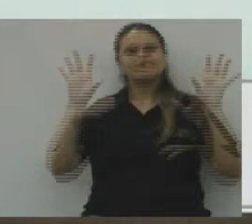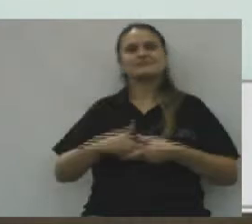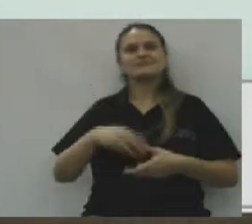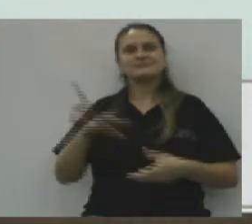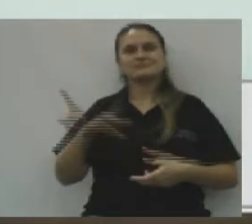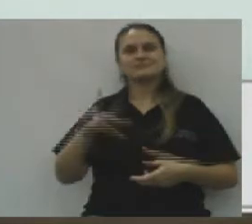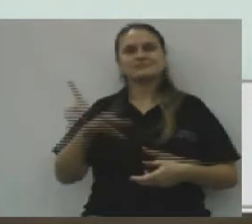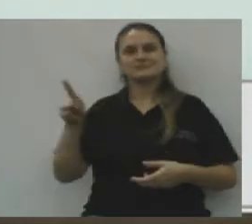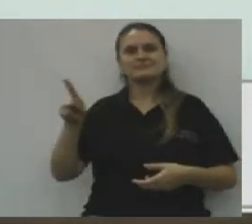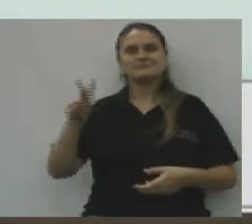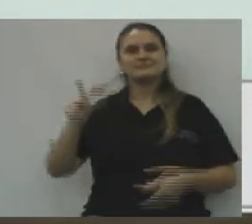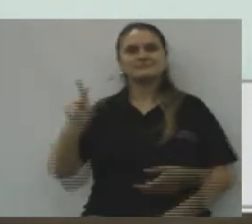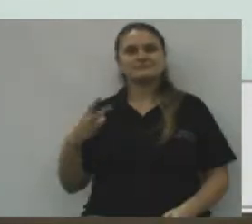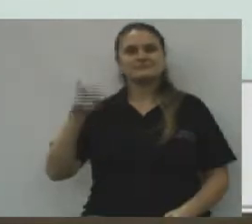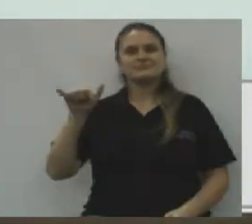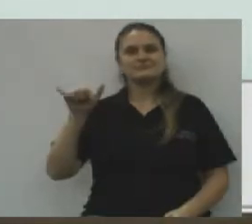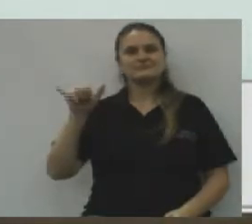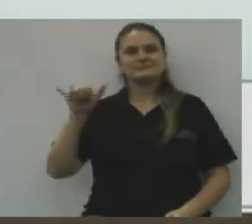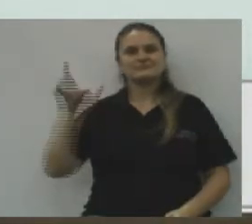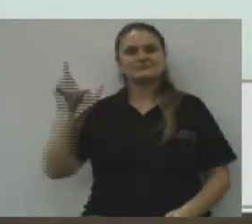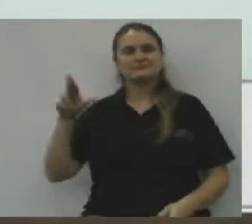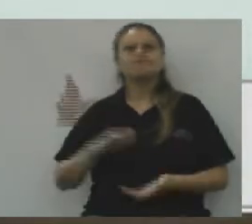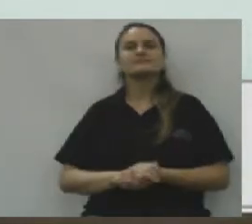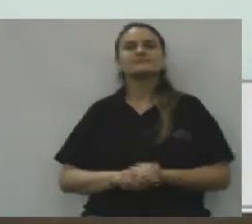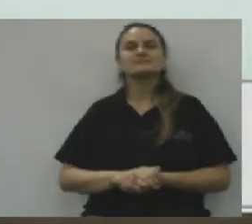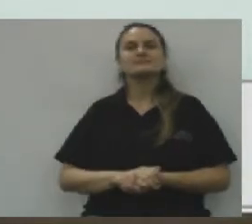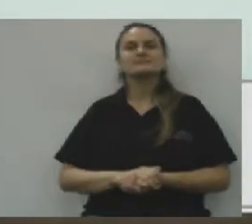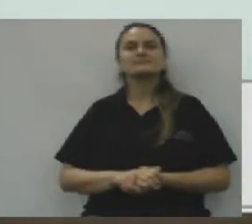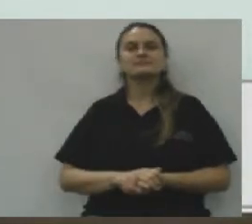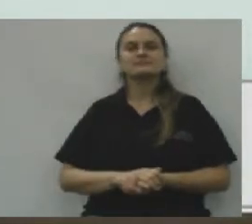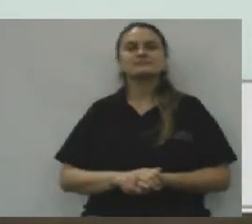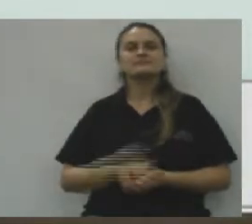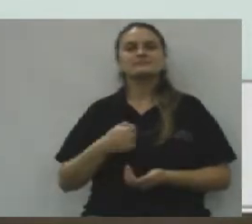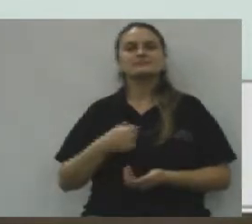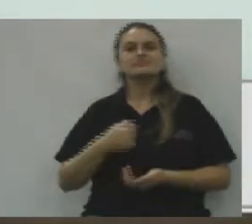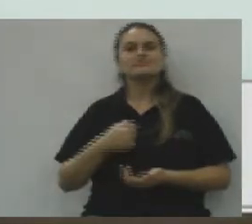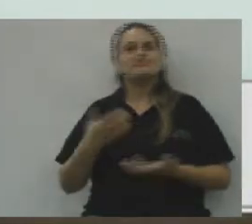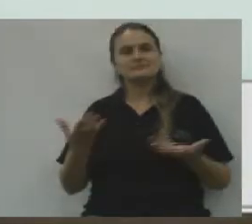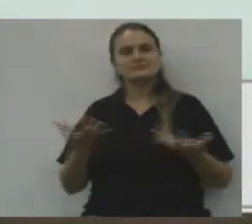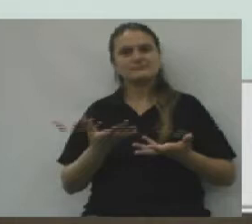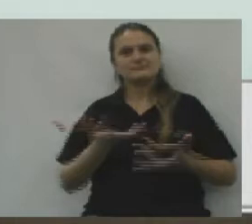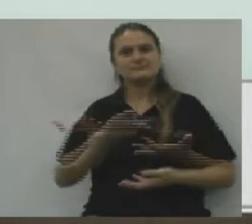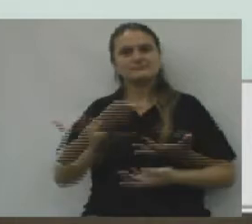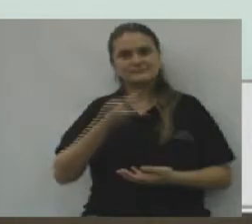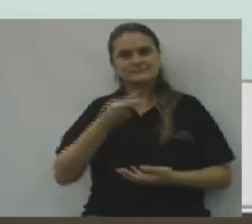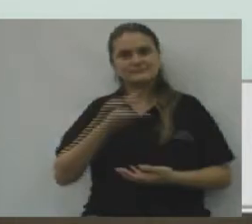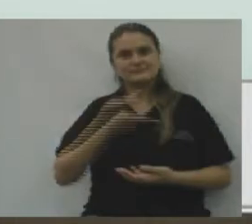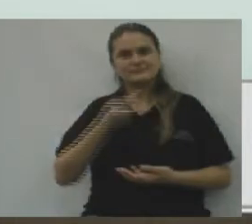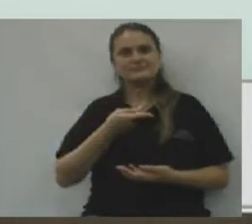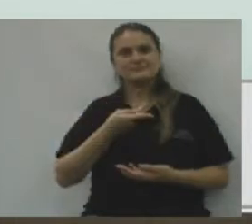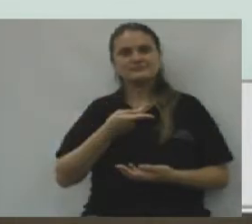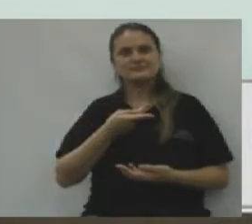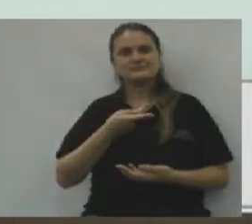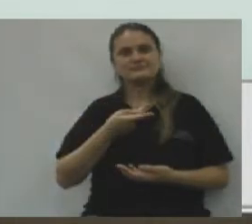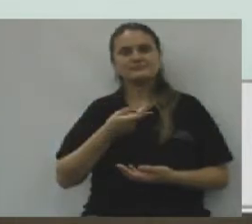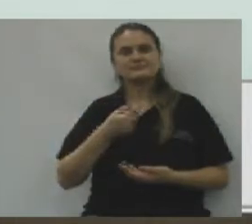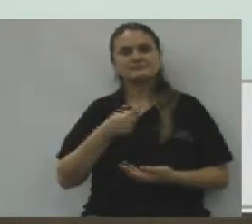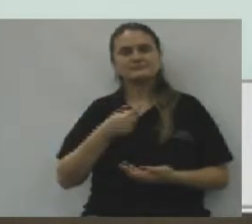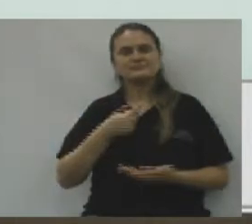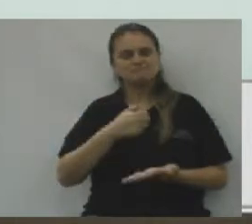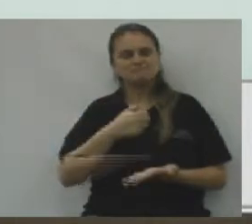Brunhago, no qual eu quero dizer que corroboro com toda a